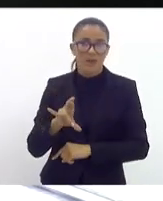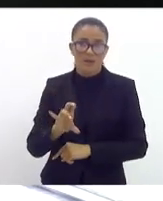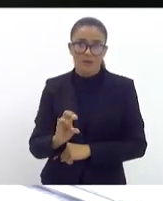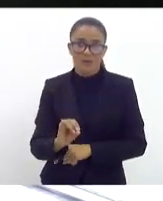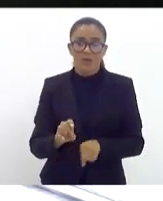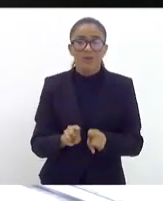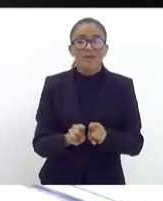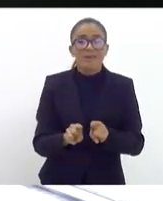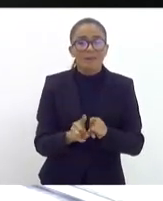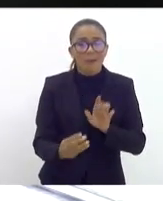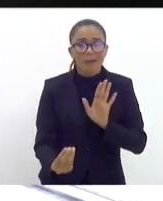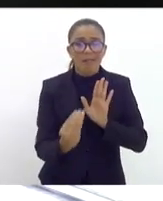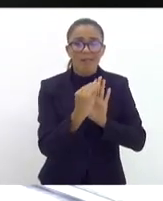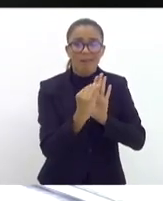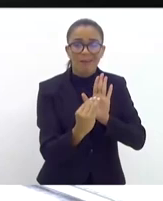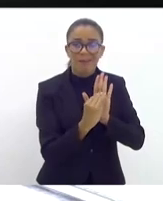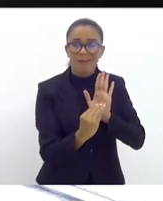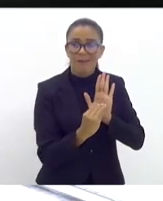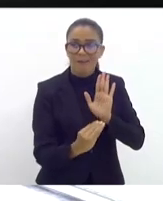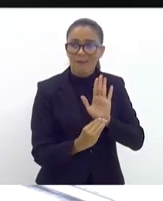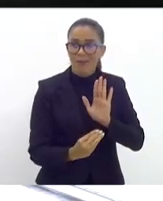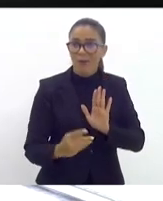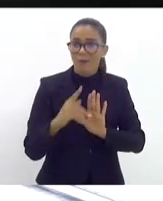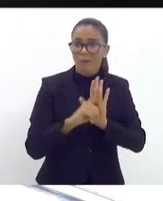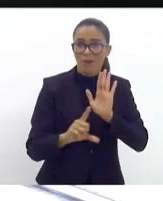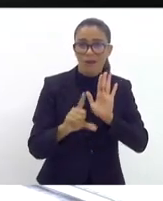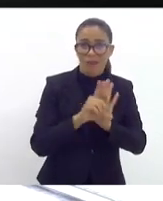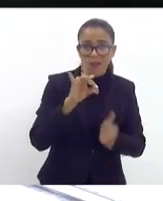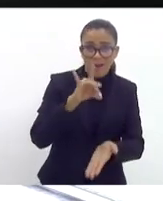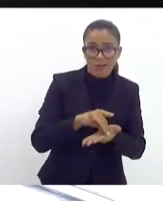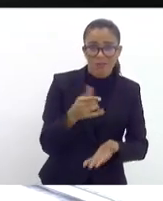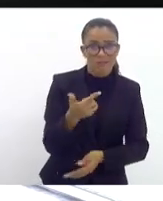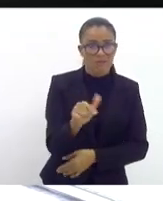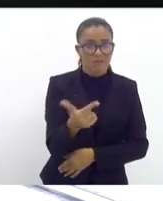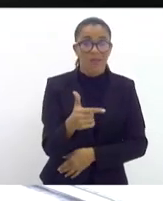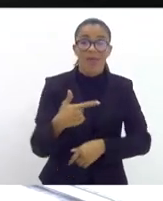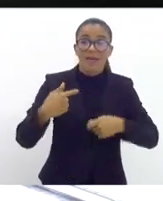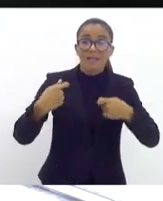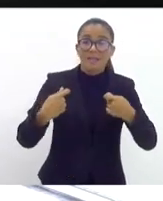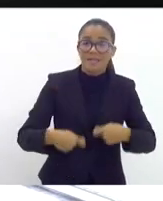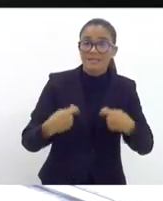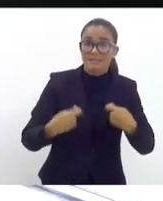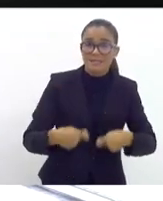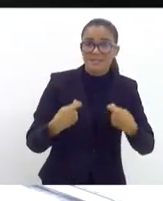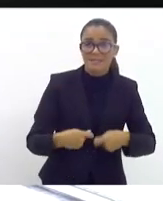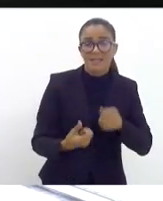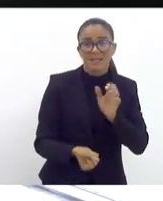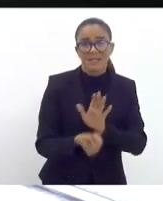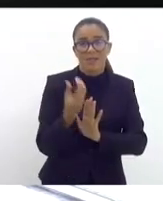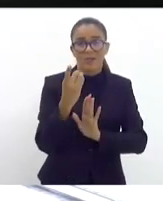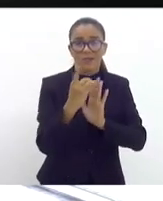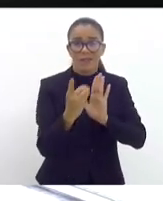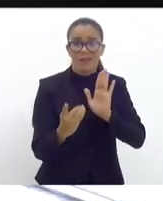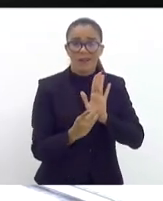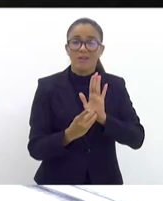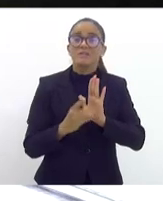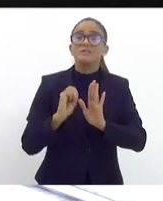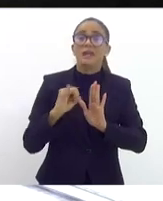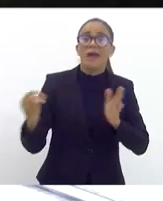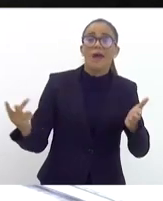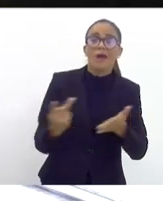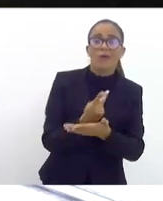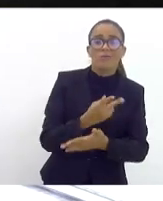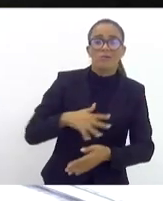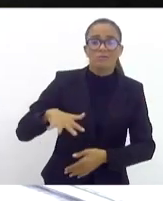disso ele colocou algo que o projeto original não tava né a necessidade de ter um decreto de estado de calamidade pública